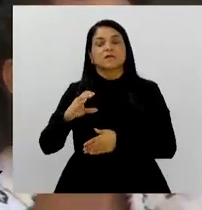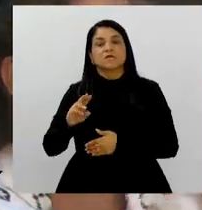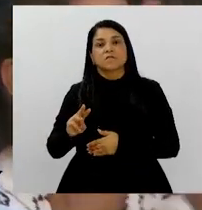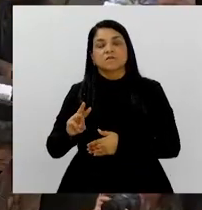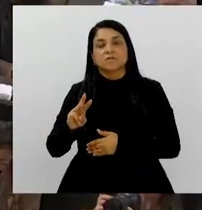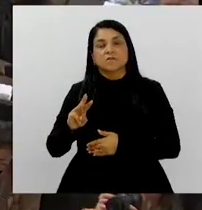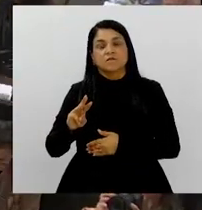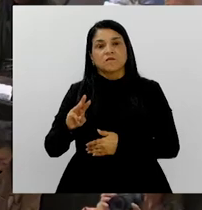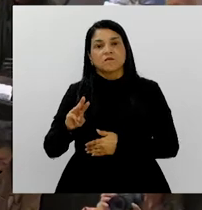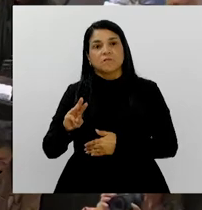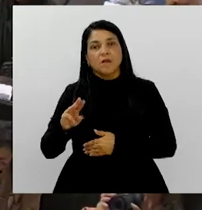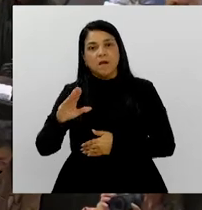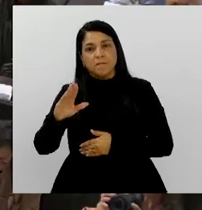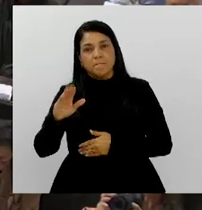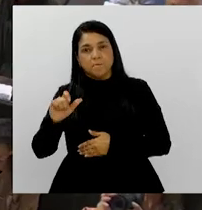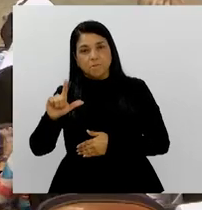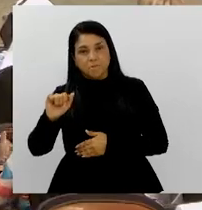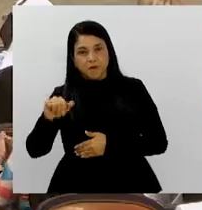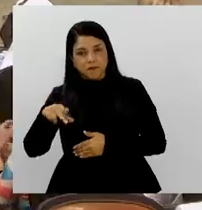Verônica.